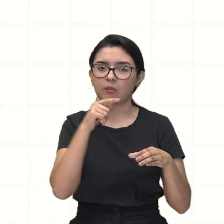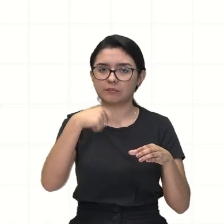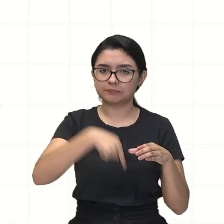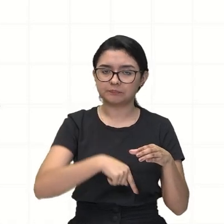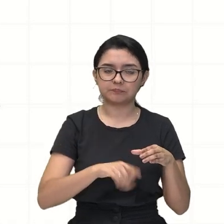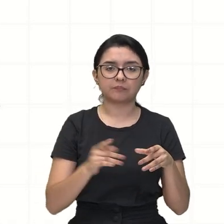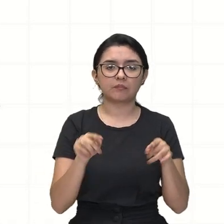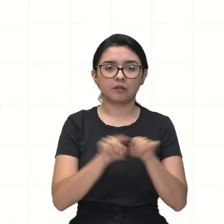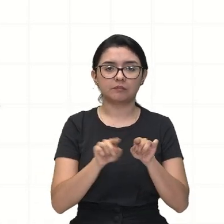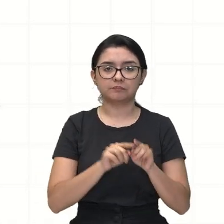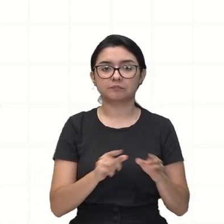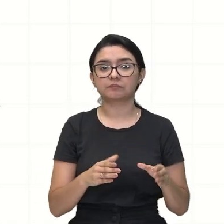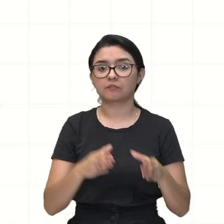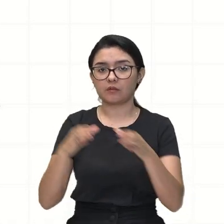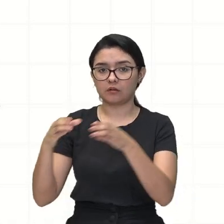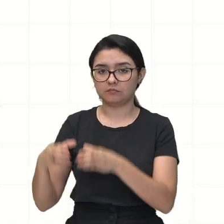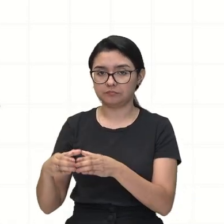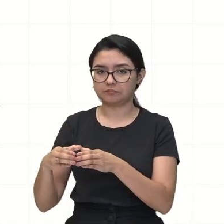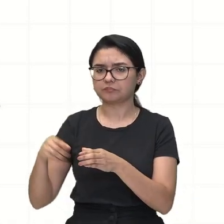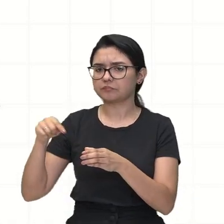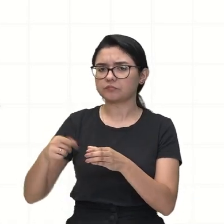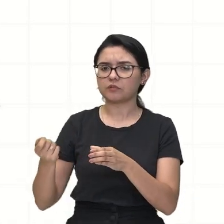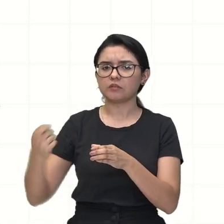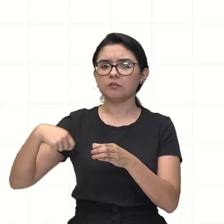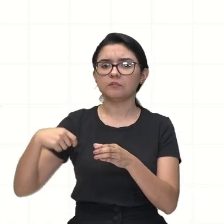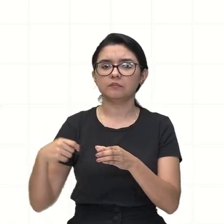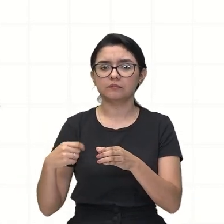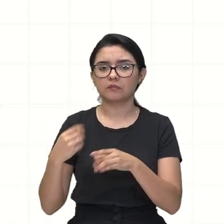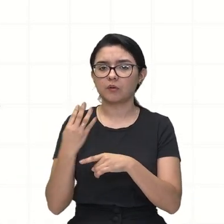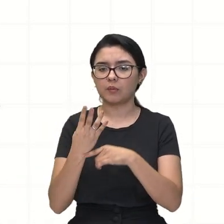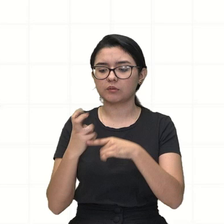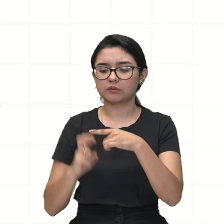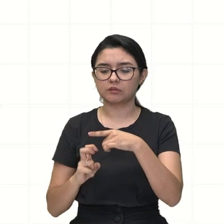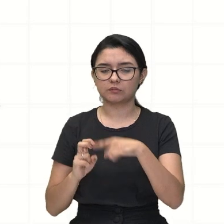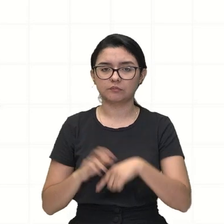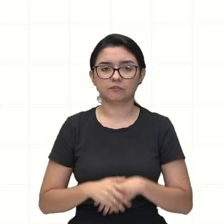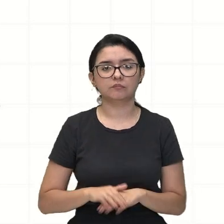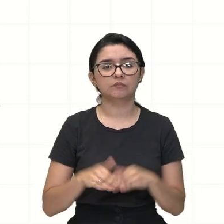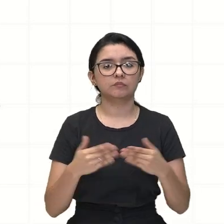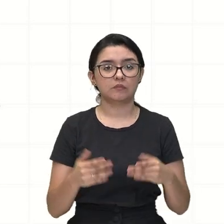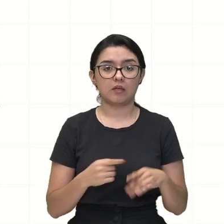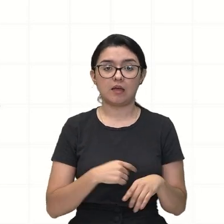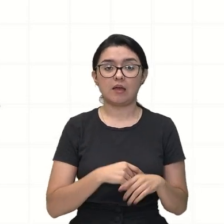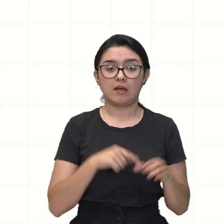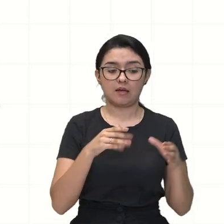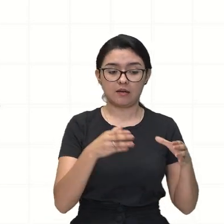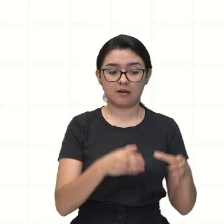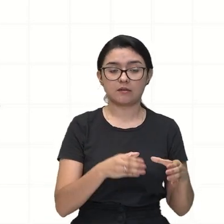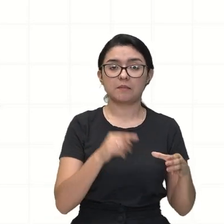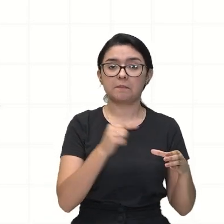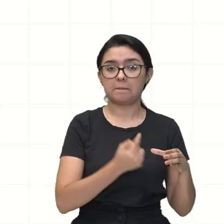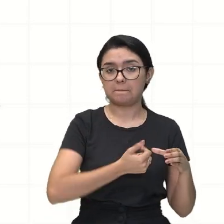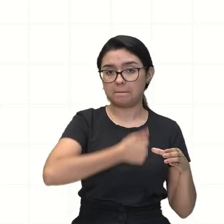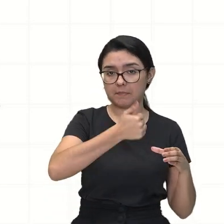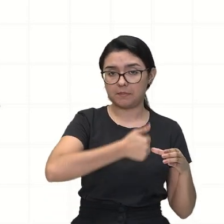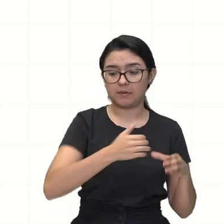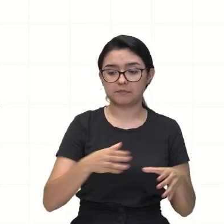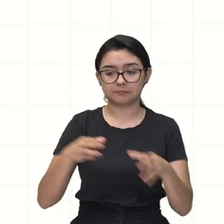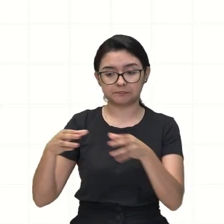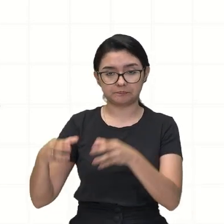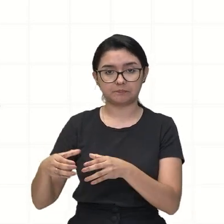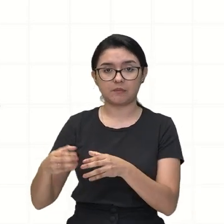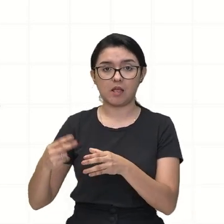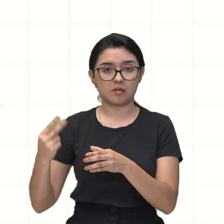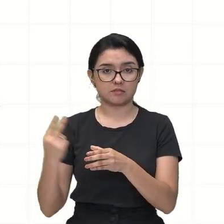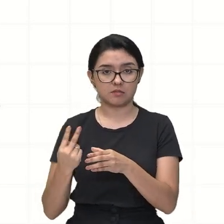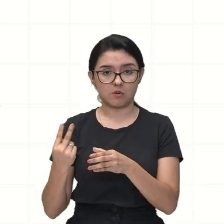Uma outra caixa d'água com a mesma capacidade está com 4/5. Então essa daqui é a nossa primeira e aqui nós temos a nossa segunda